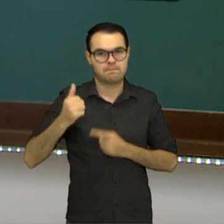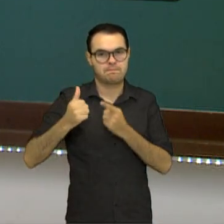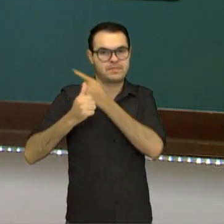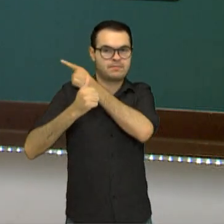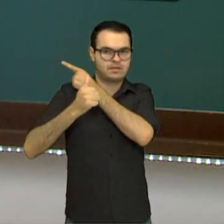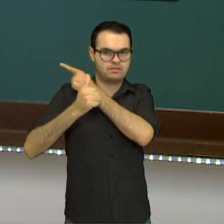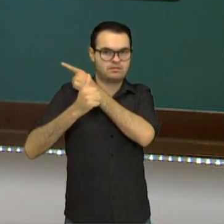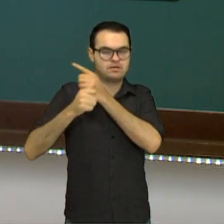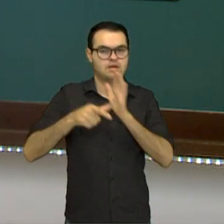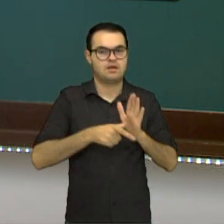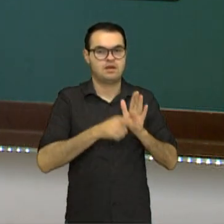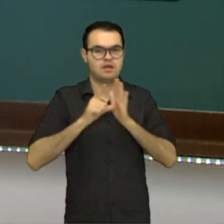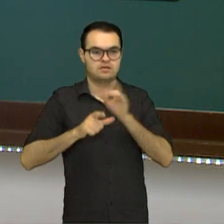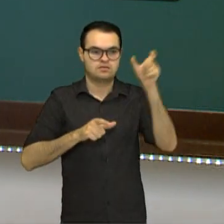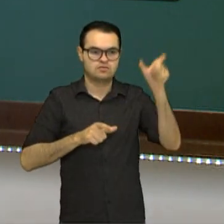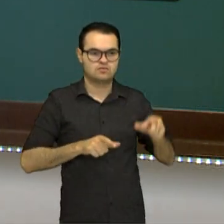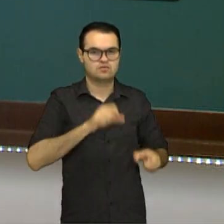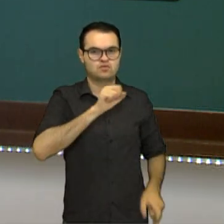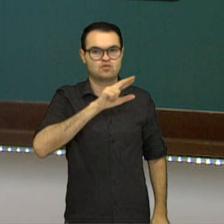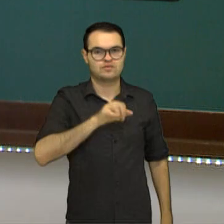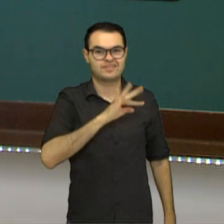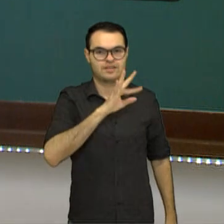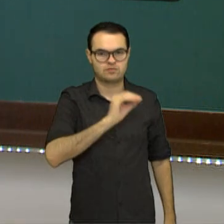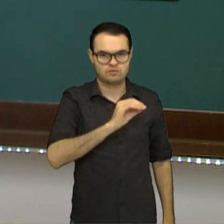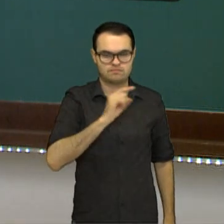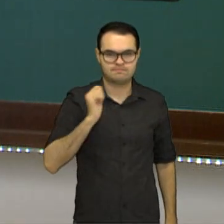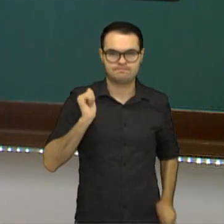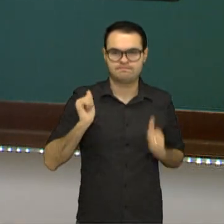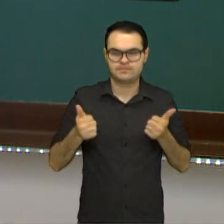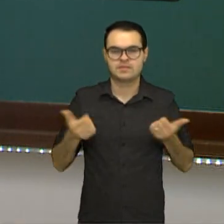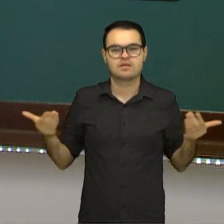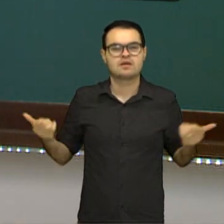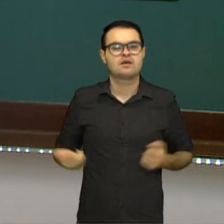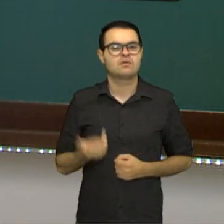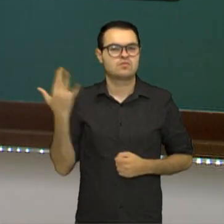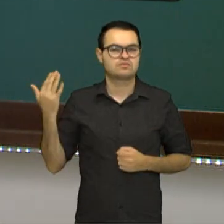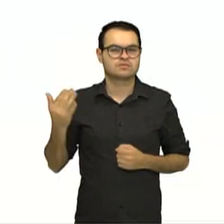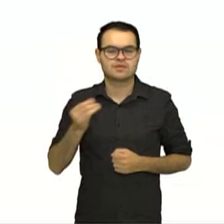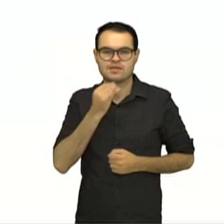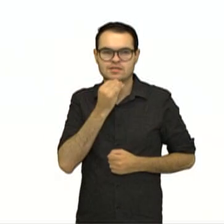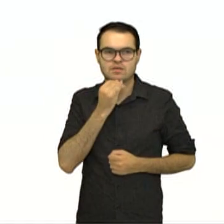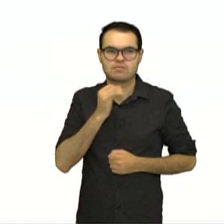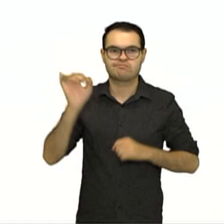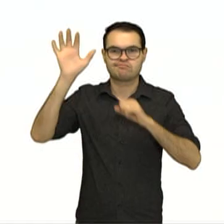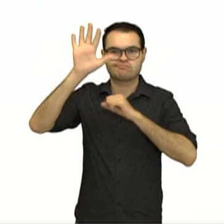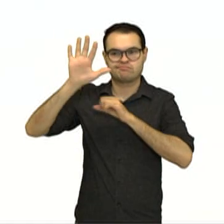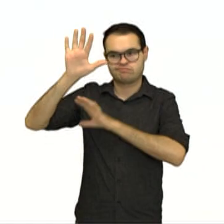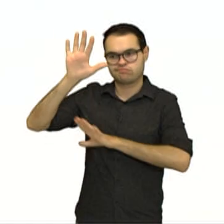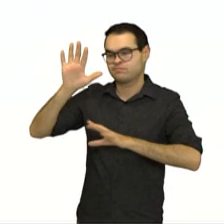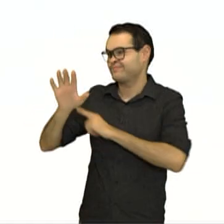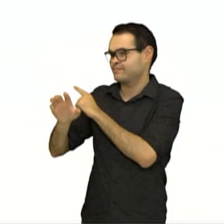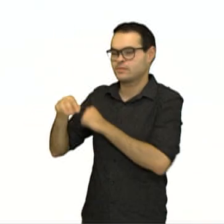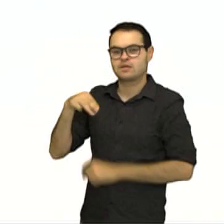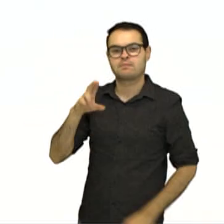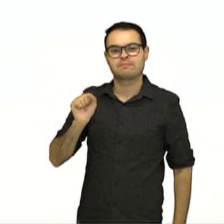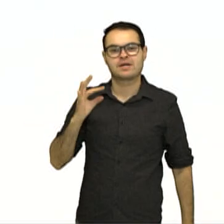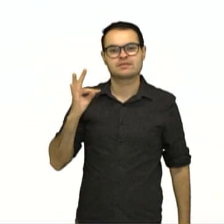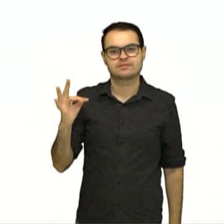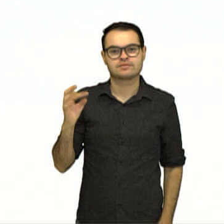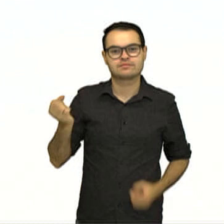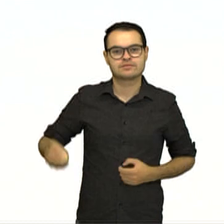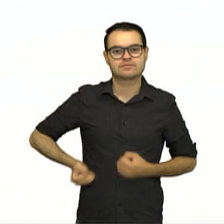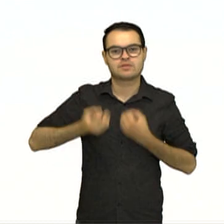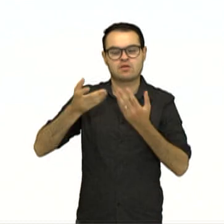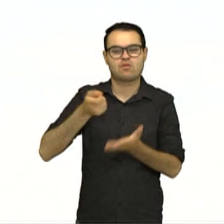for, antes do sujeito. Bora ver alguns exemplos. Must, ele é utilizado para expressar